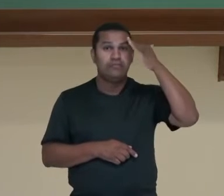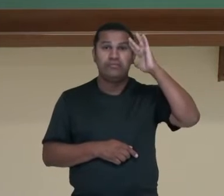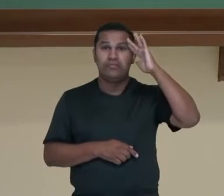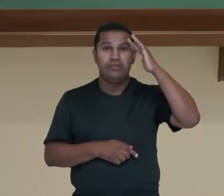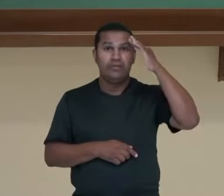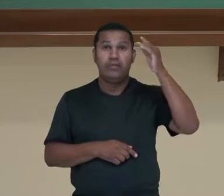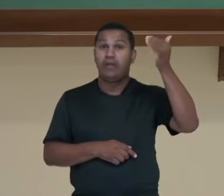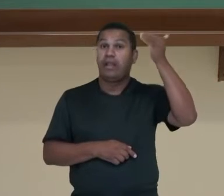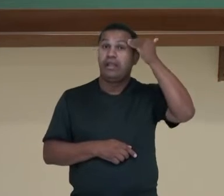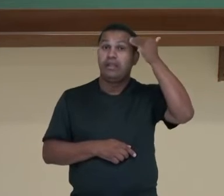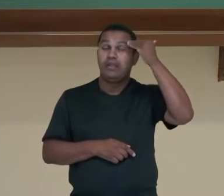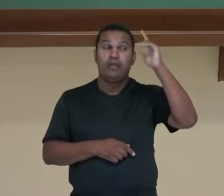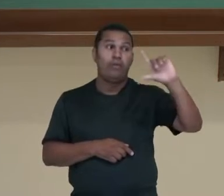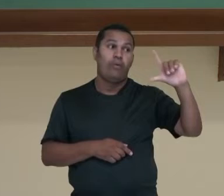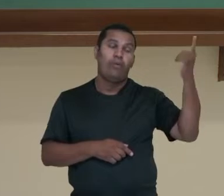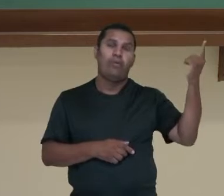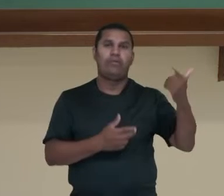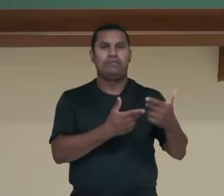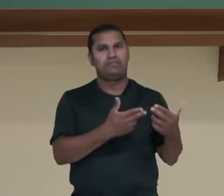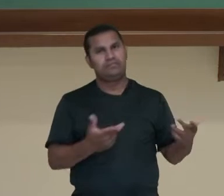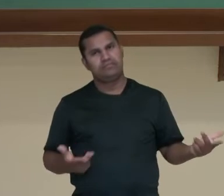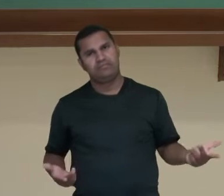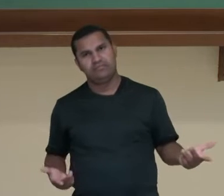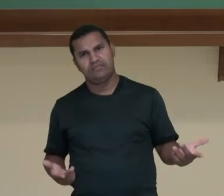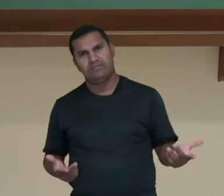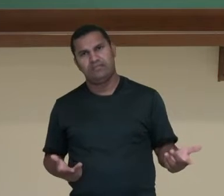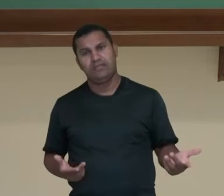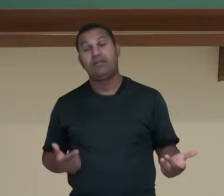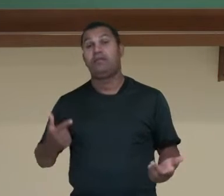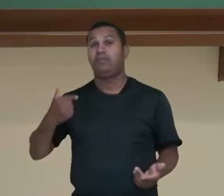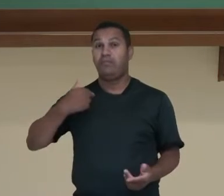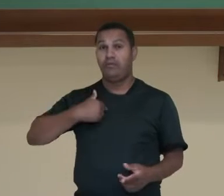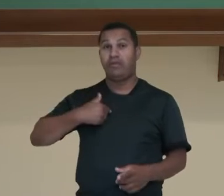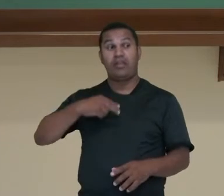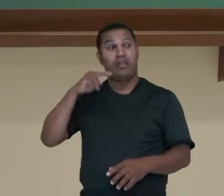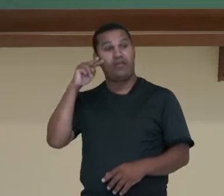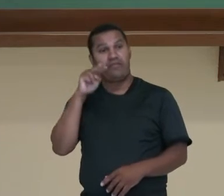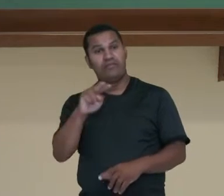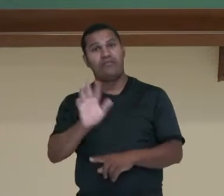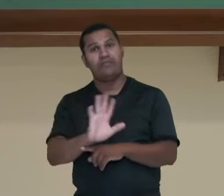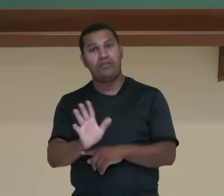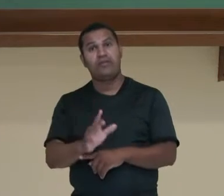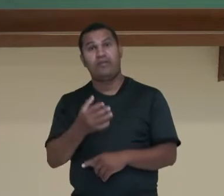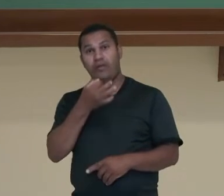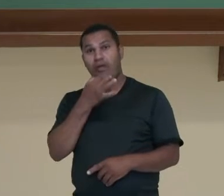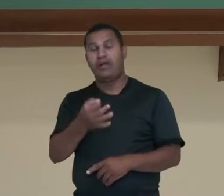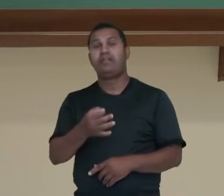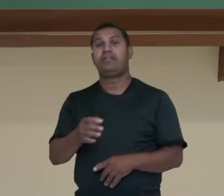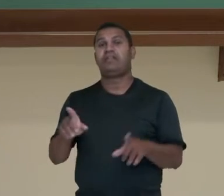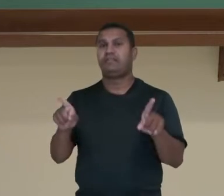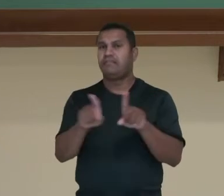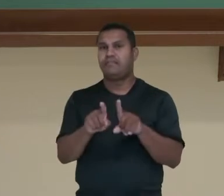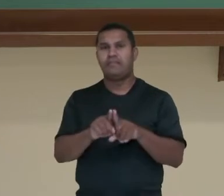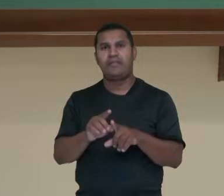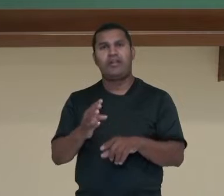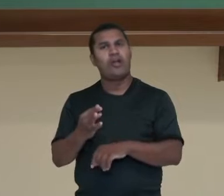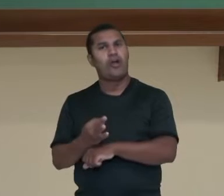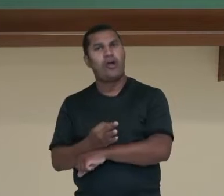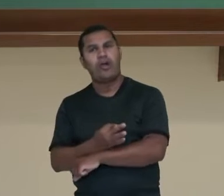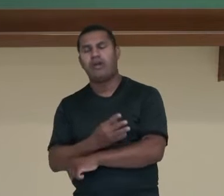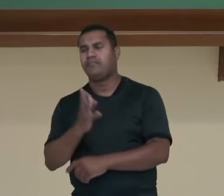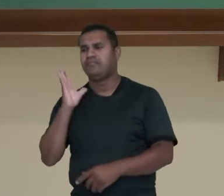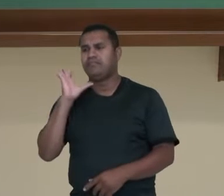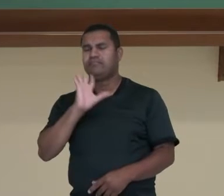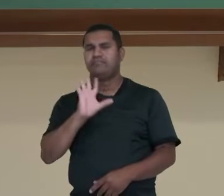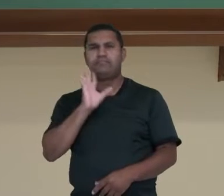outra coisa. E eu achei que o filme era ótimo. Então você tem que tomar um pouco de cuidado. E quando você for escrever uma resenha,